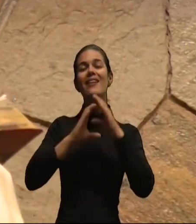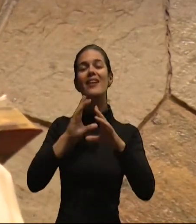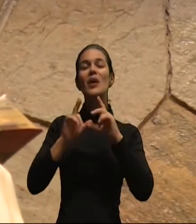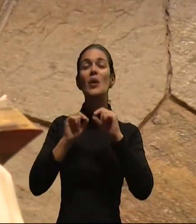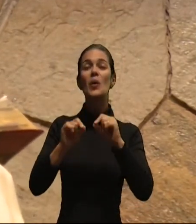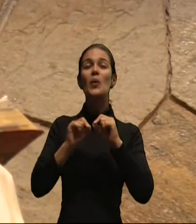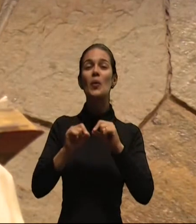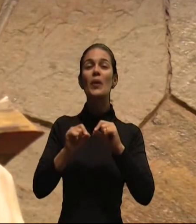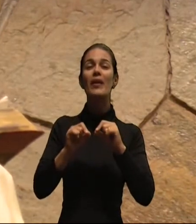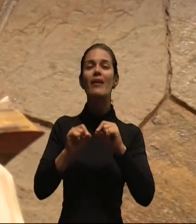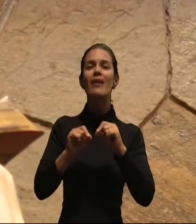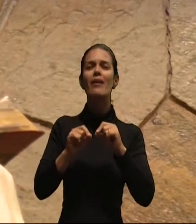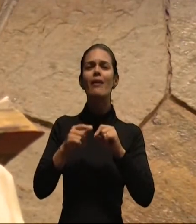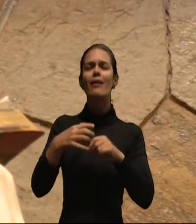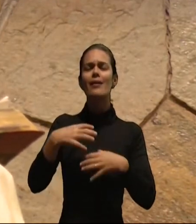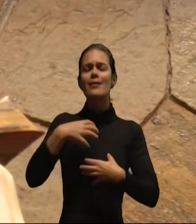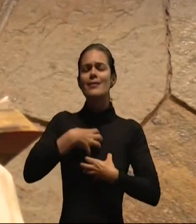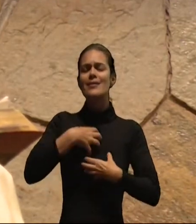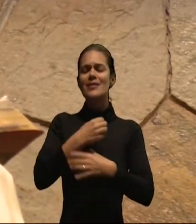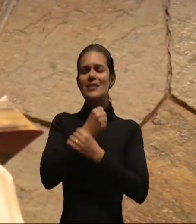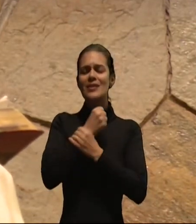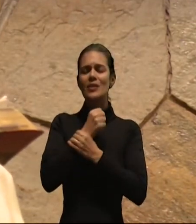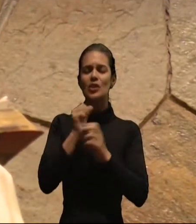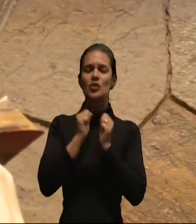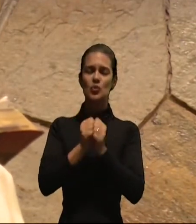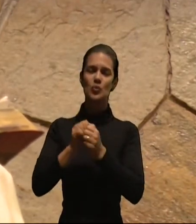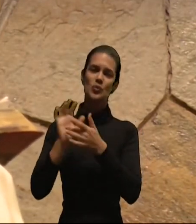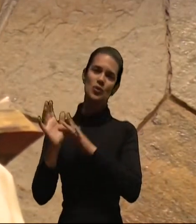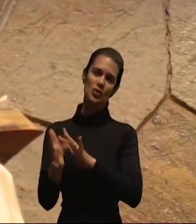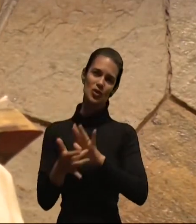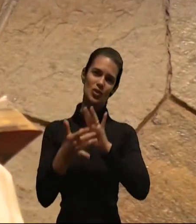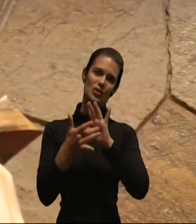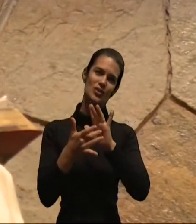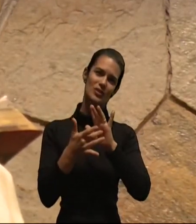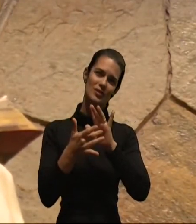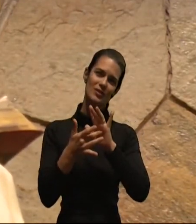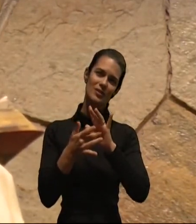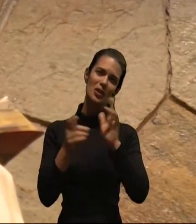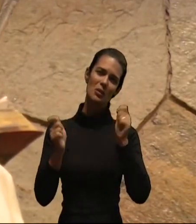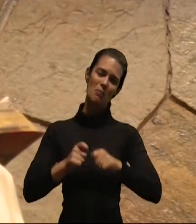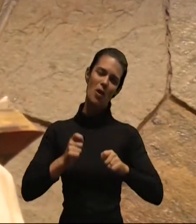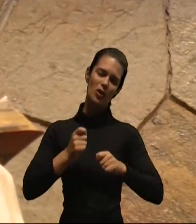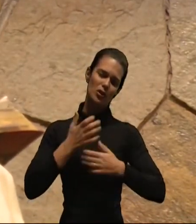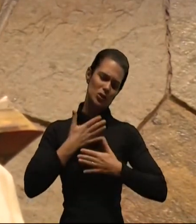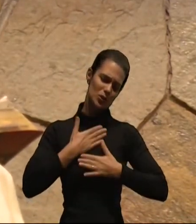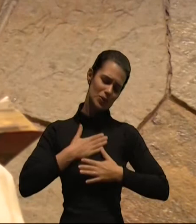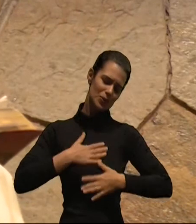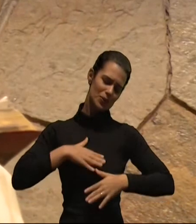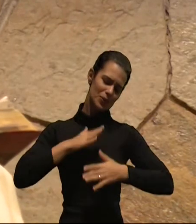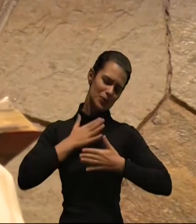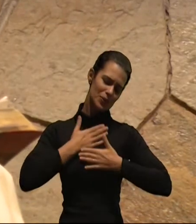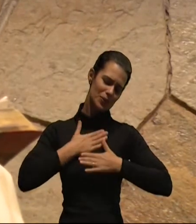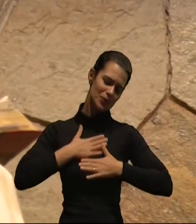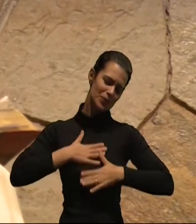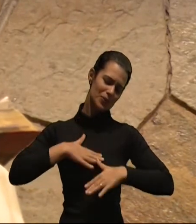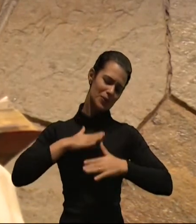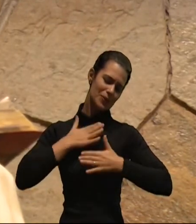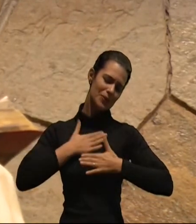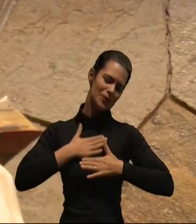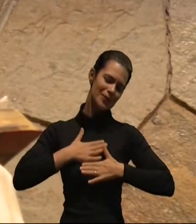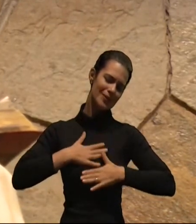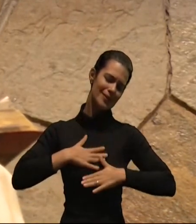hino belíssimo, esta música, esta letra, que conforta também o coração e que demonstra de fato